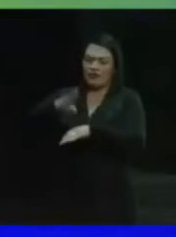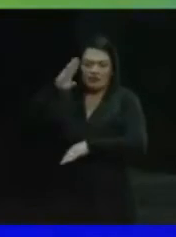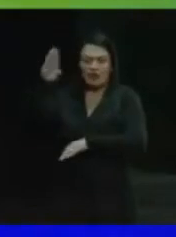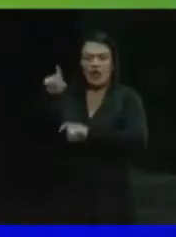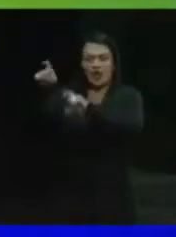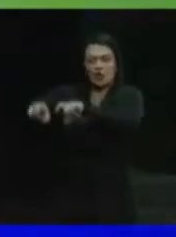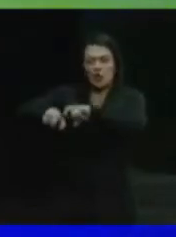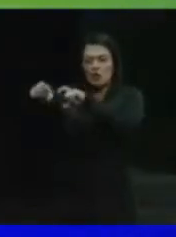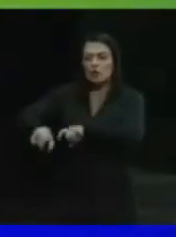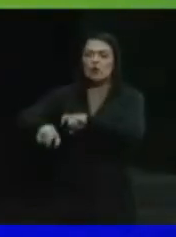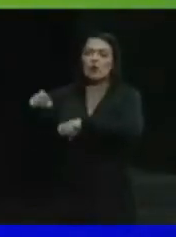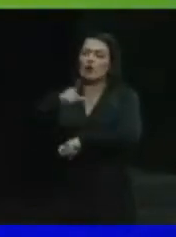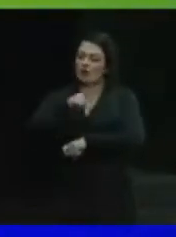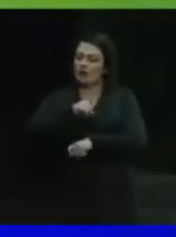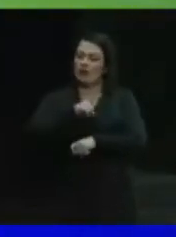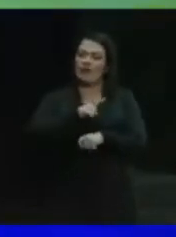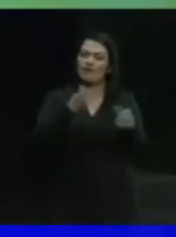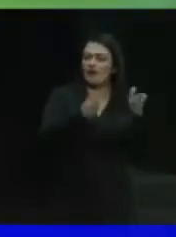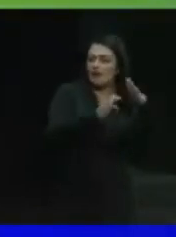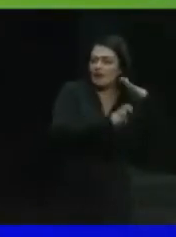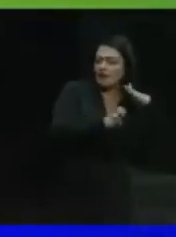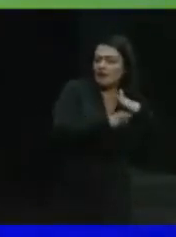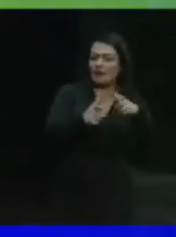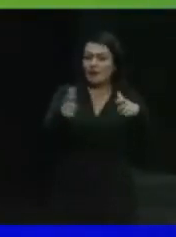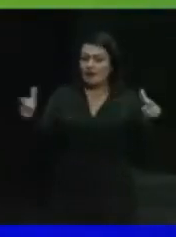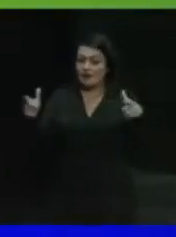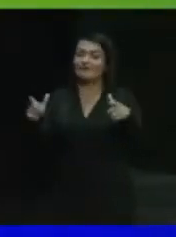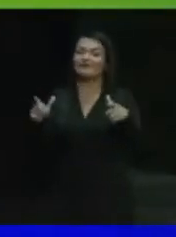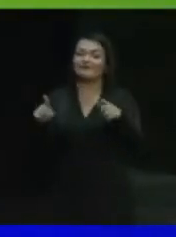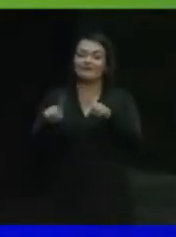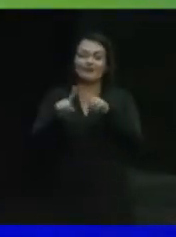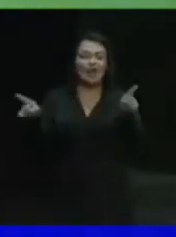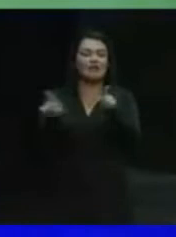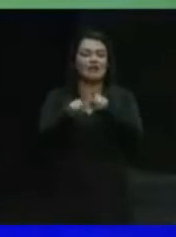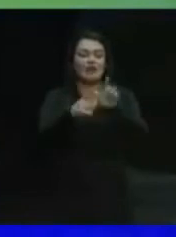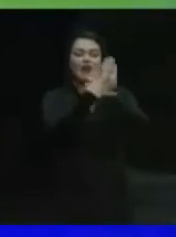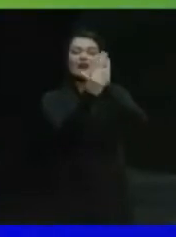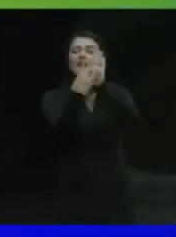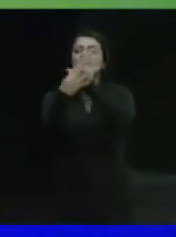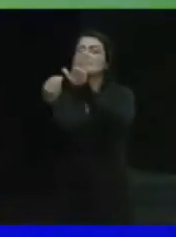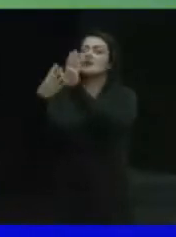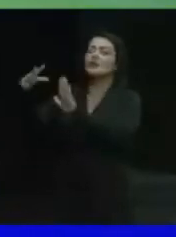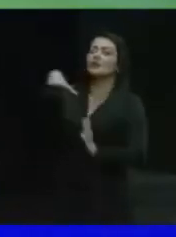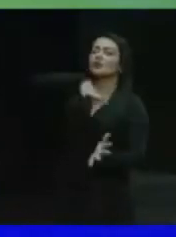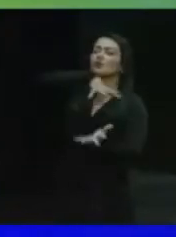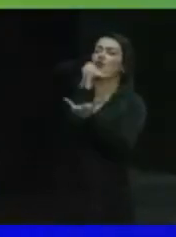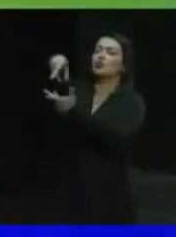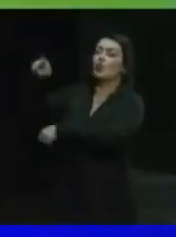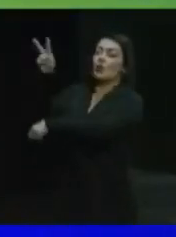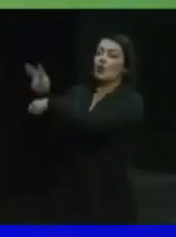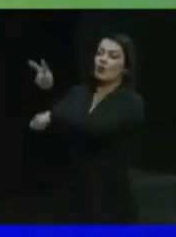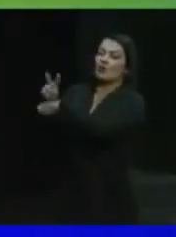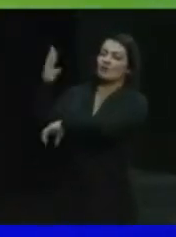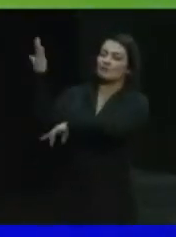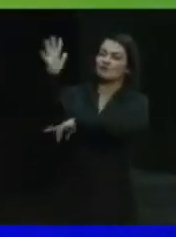com pequenos e grandes proprietários, mas também a liderança e o exemplo para o mundo na preservação da